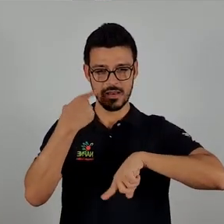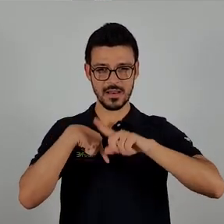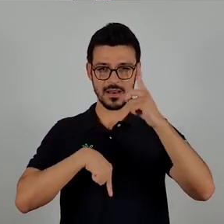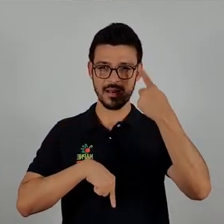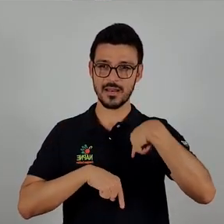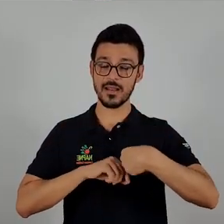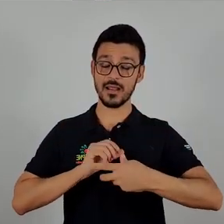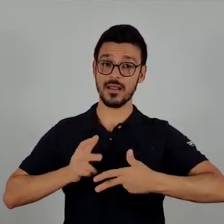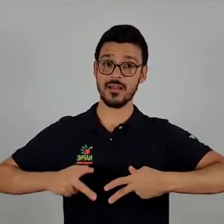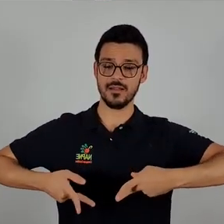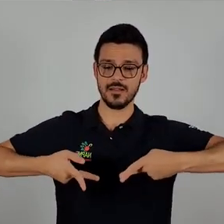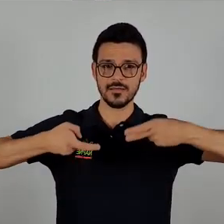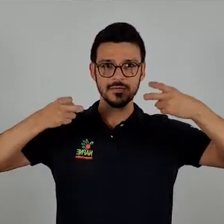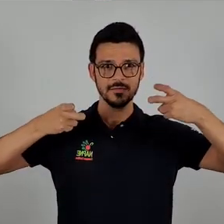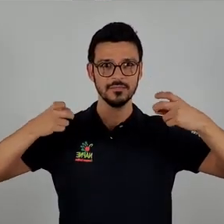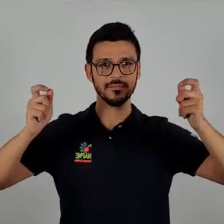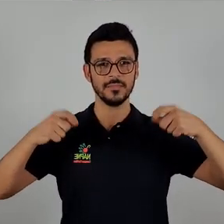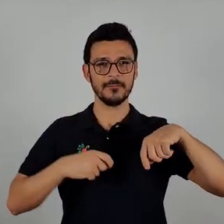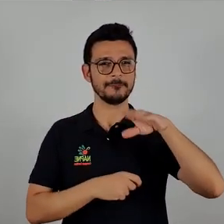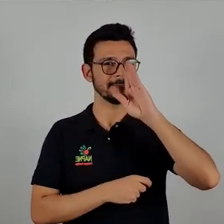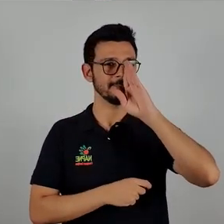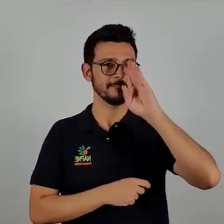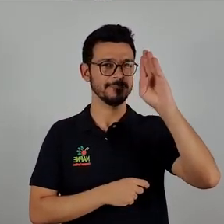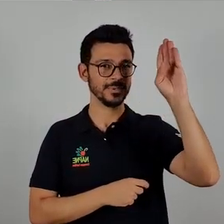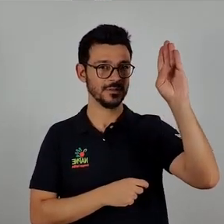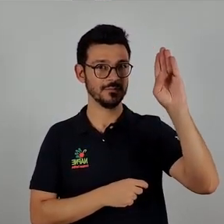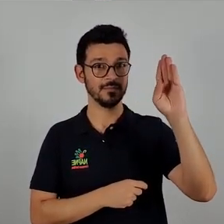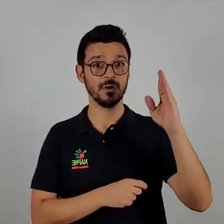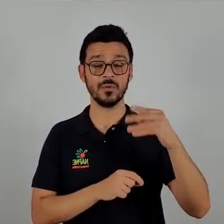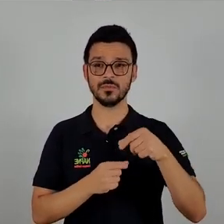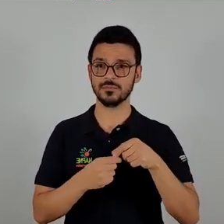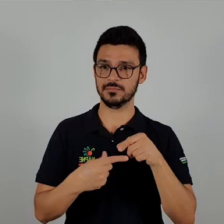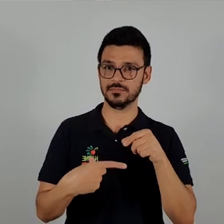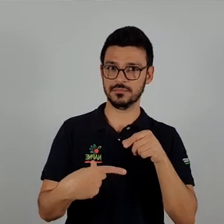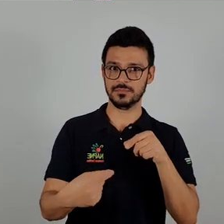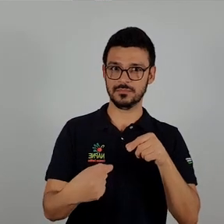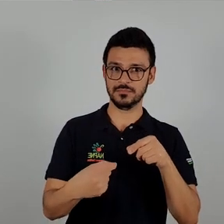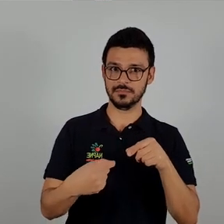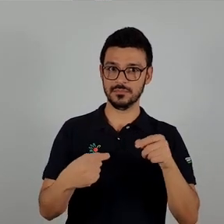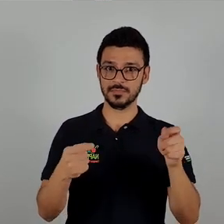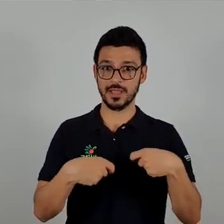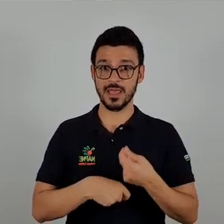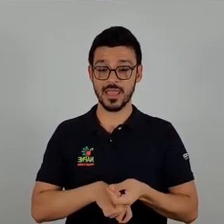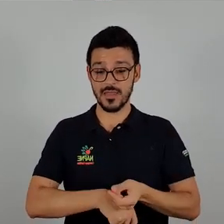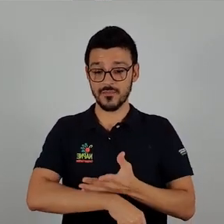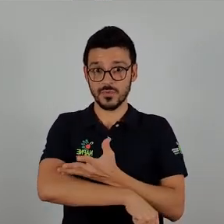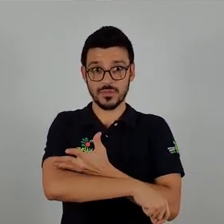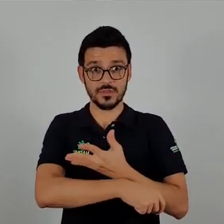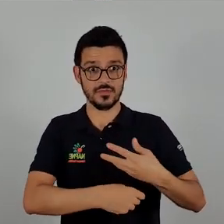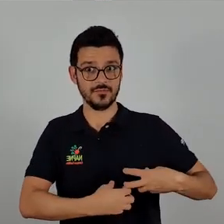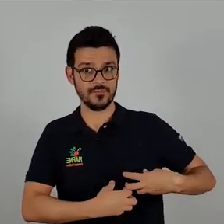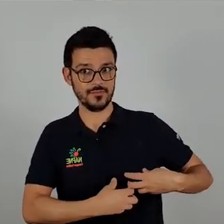mas vai ajudar nas emoções do fígado. Tá? E o fígado, se alguém